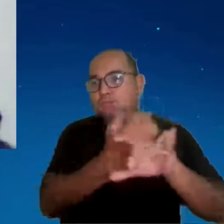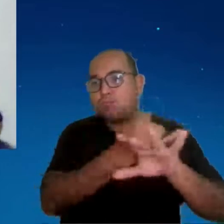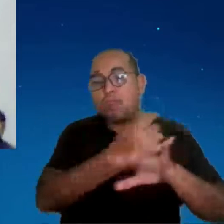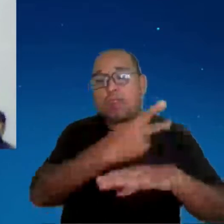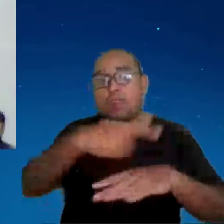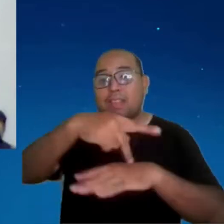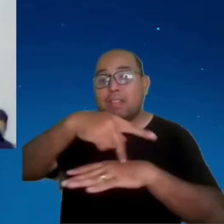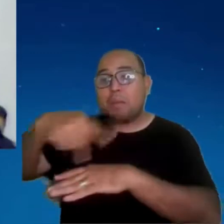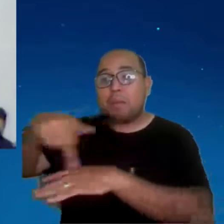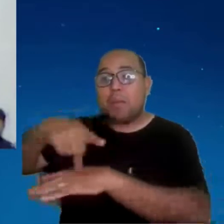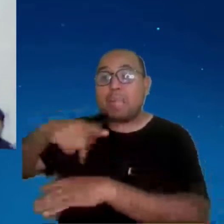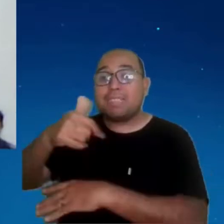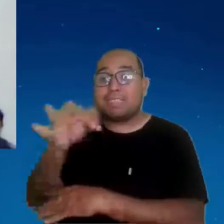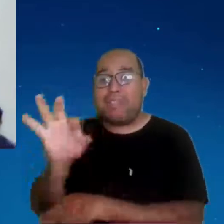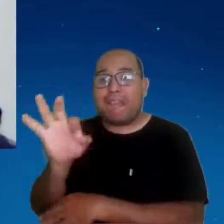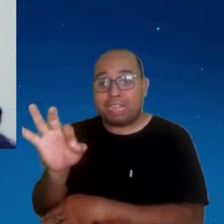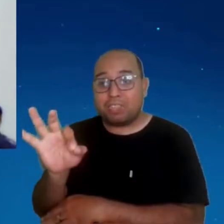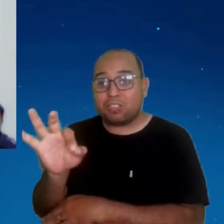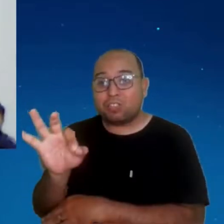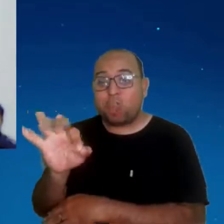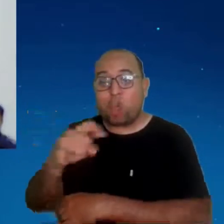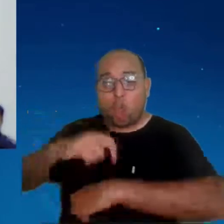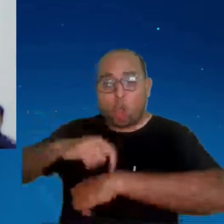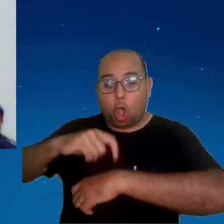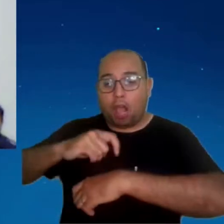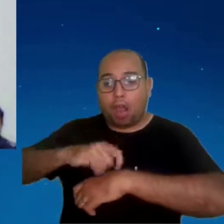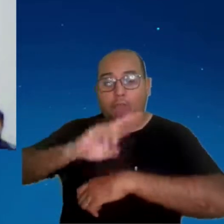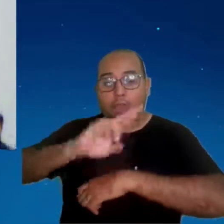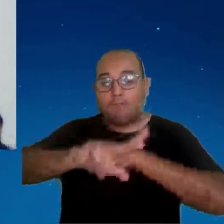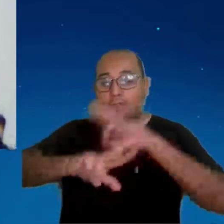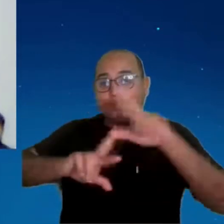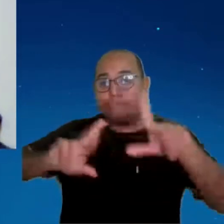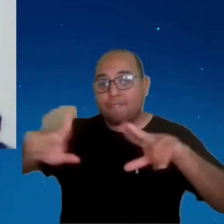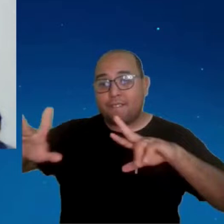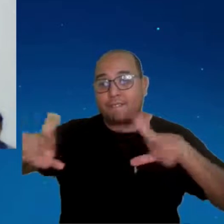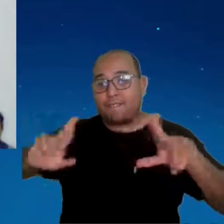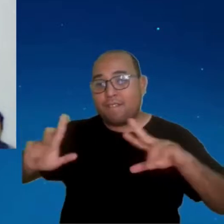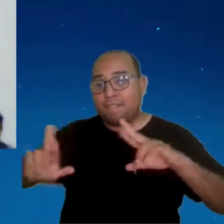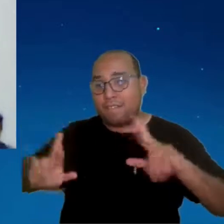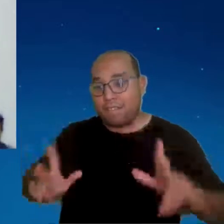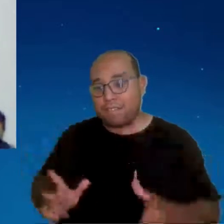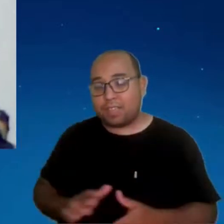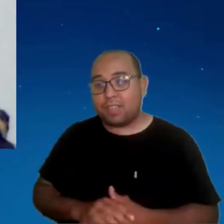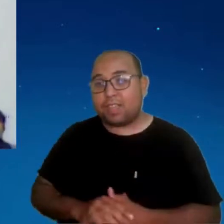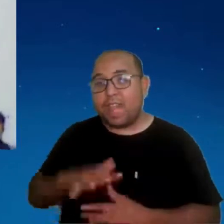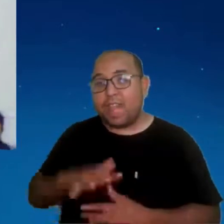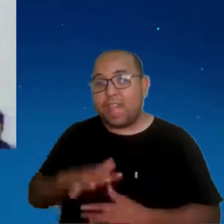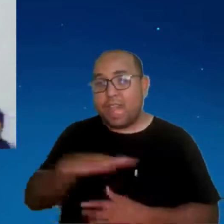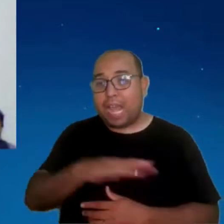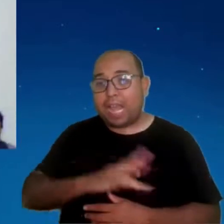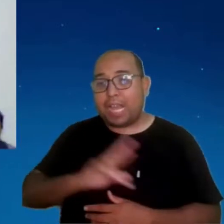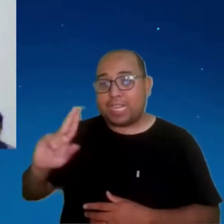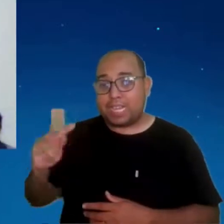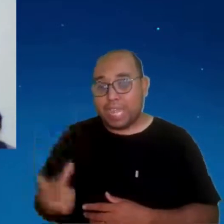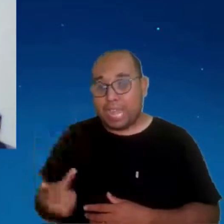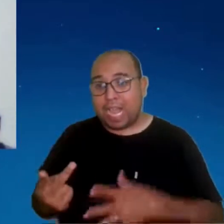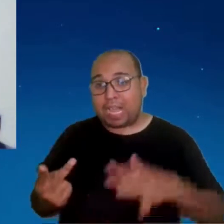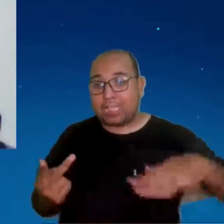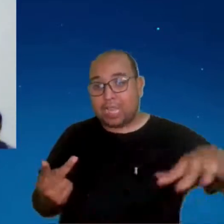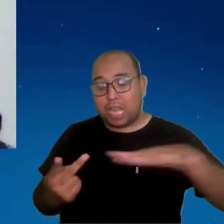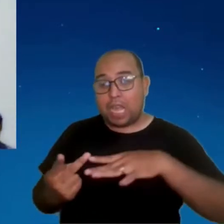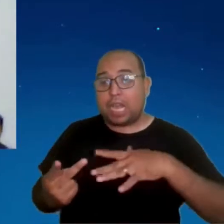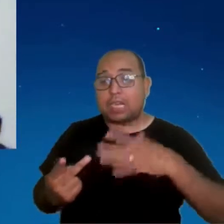que conviver com fusos muito loucos, mas a área de recursos humanos e a área da psicologia em relação